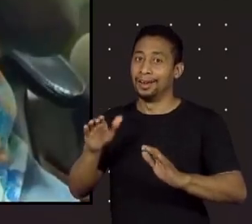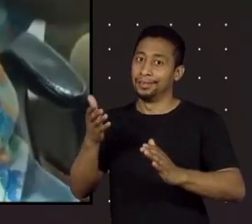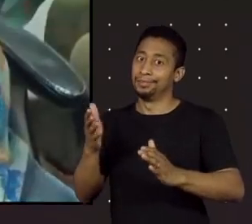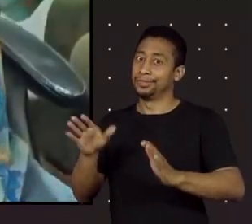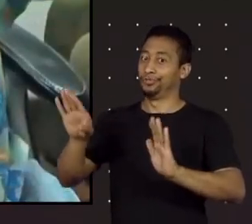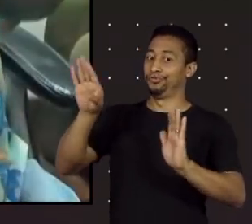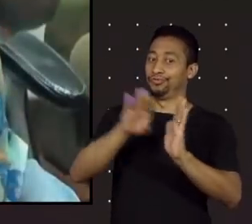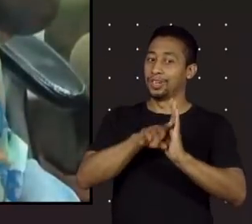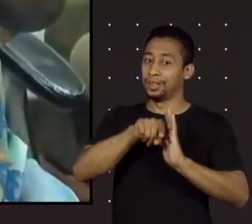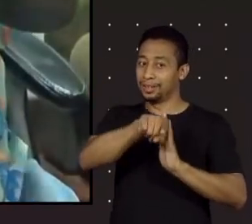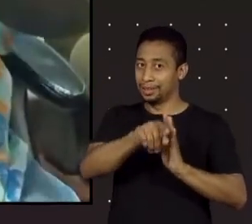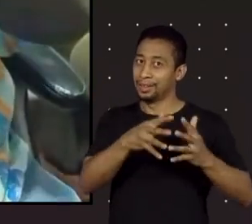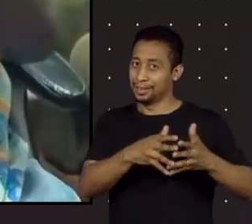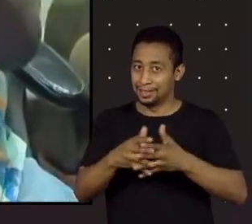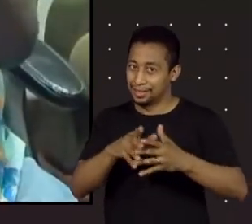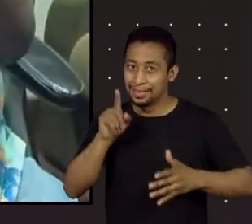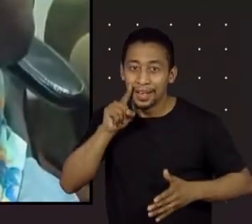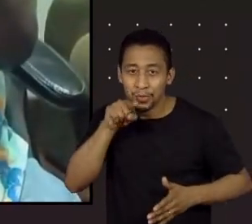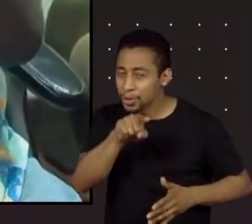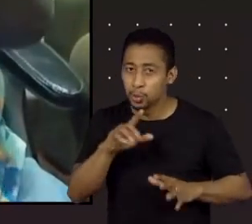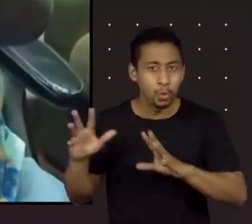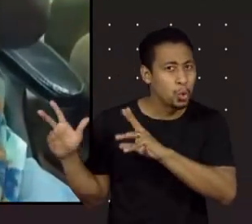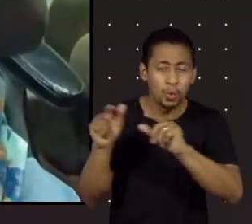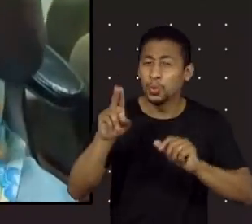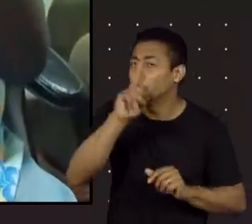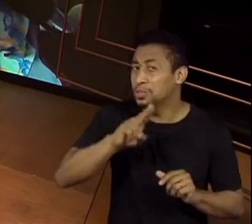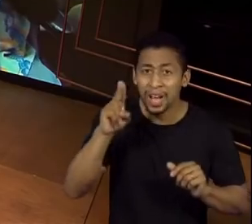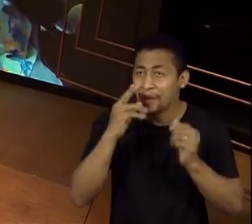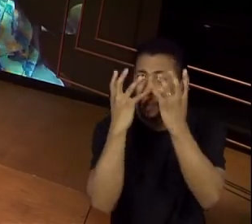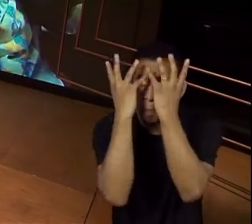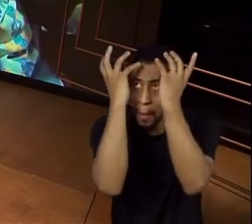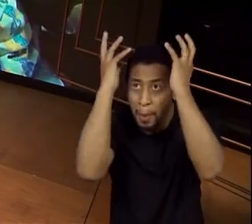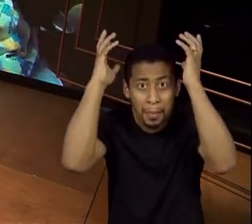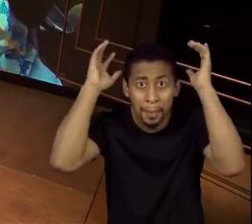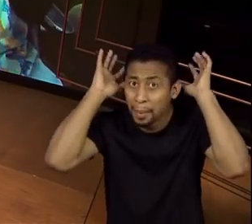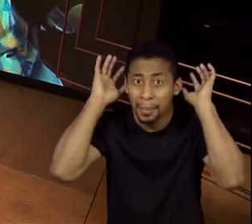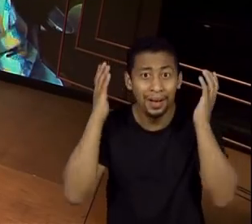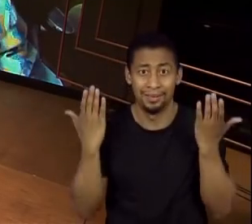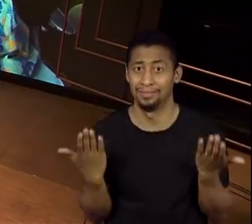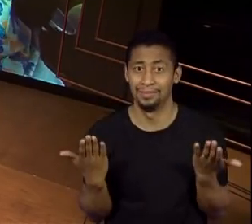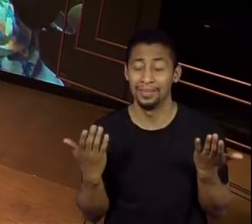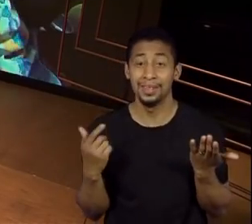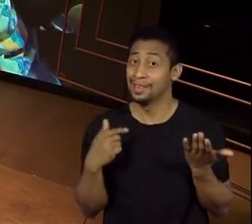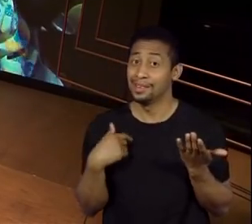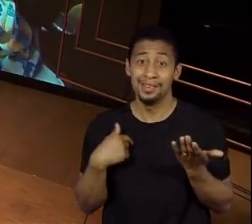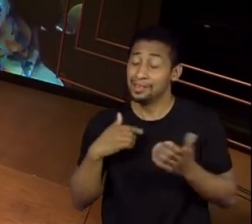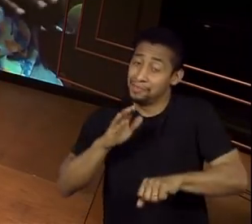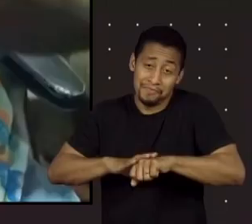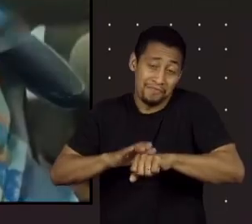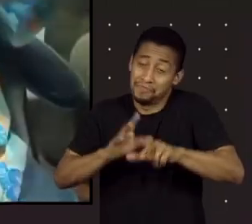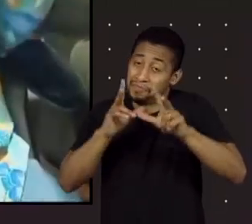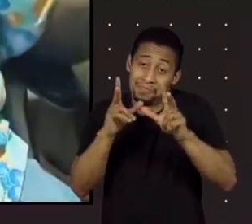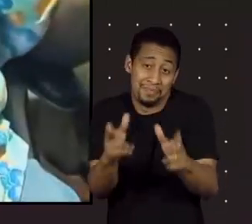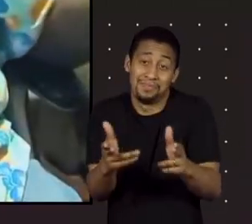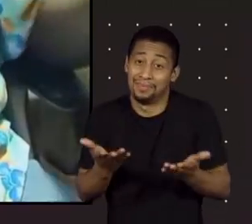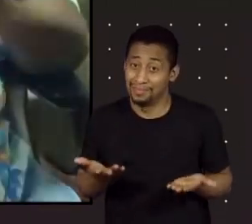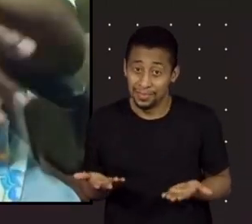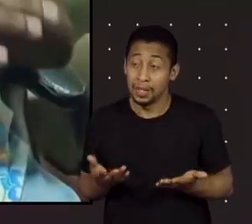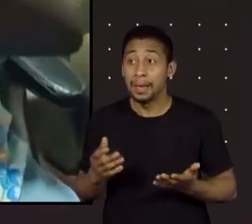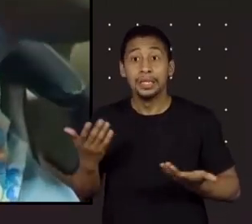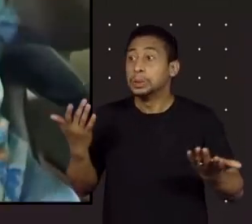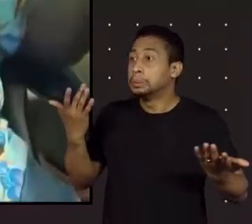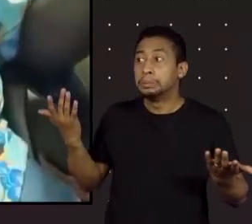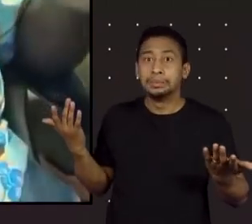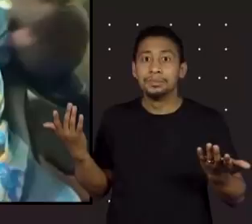era a época que a negrada alisava cabelo, tinha coisinha assim. E eu totalmente, né,